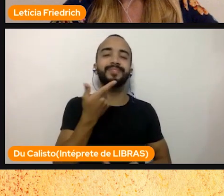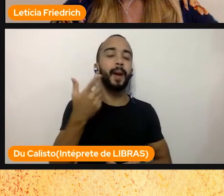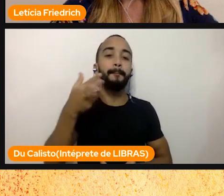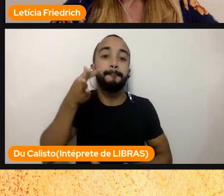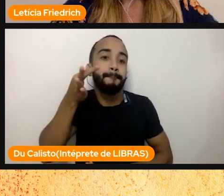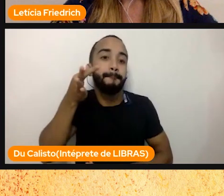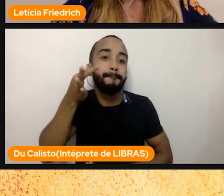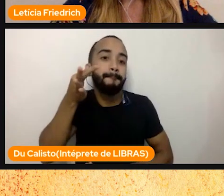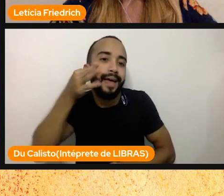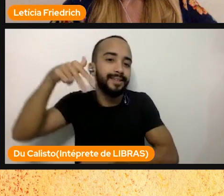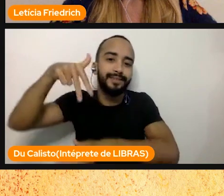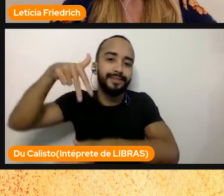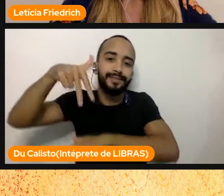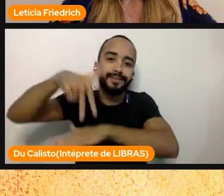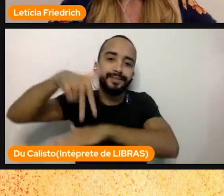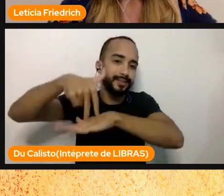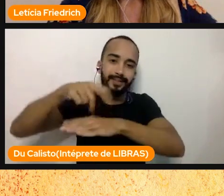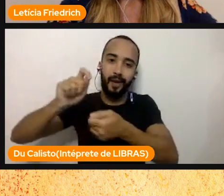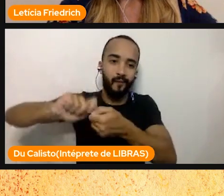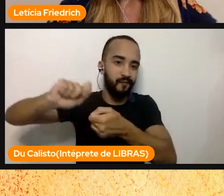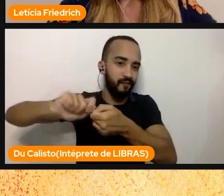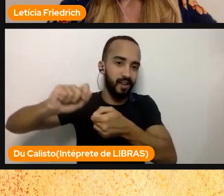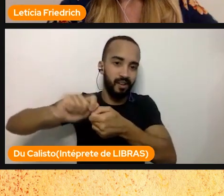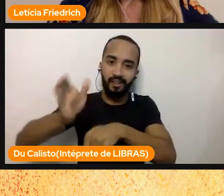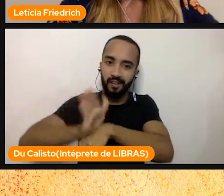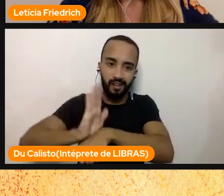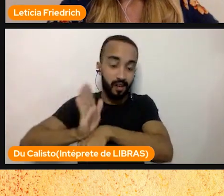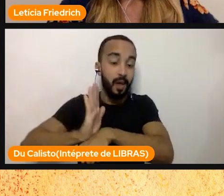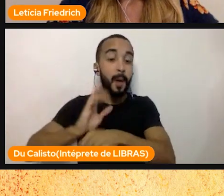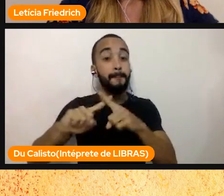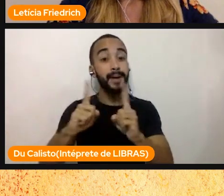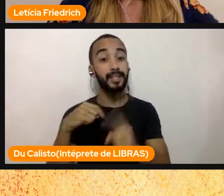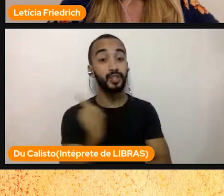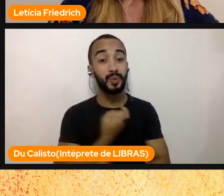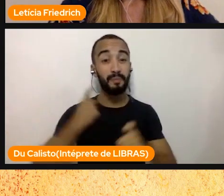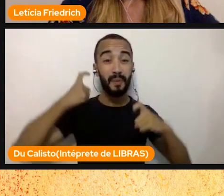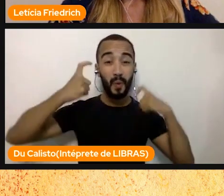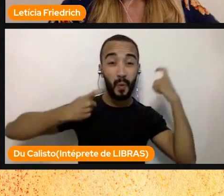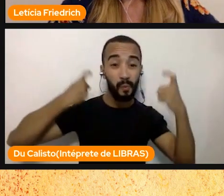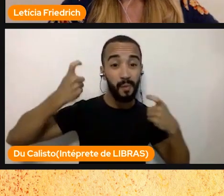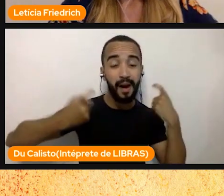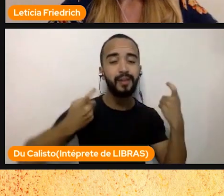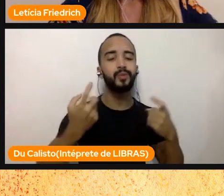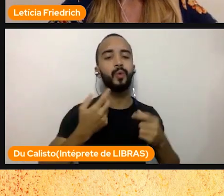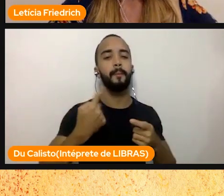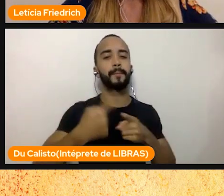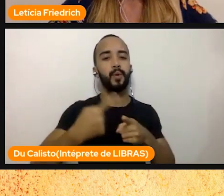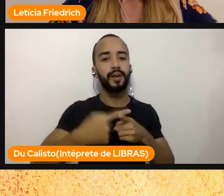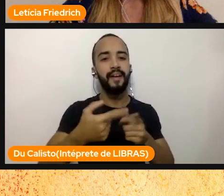logo da pandemia, a gente estava muito preocupado porque a gente estava fazendo uma série, né, que é Zoopedia, que é uma